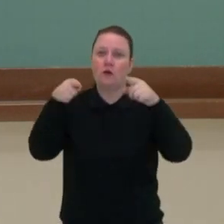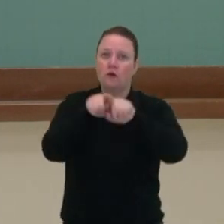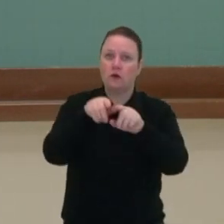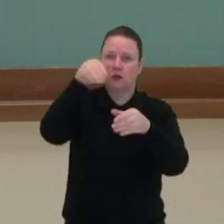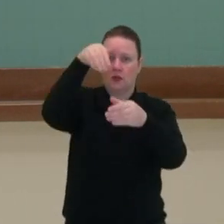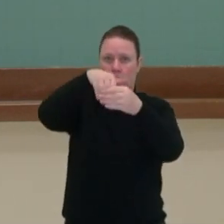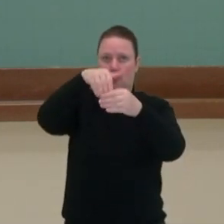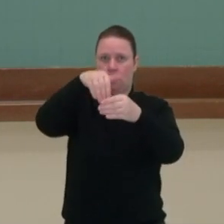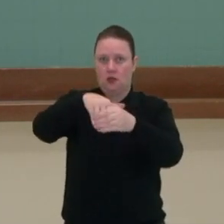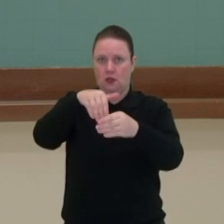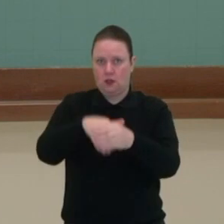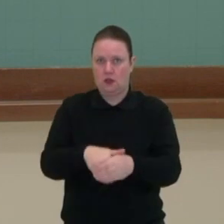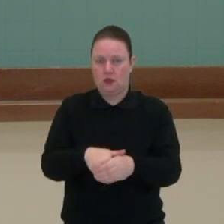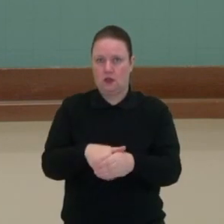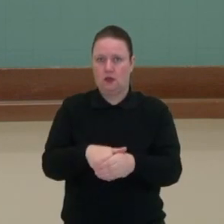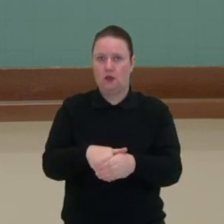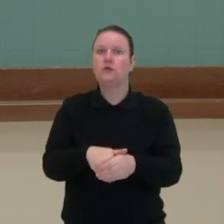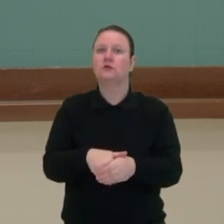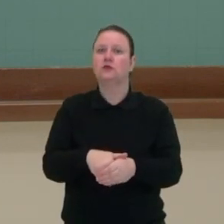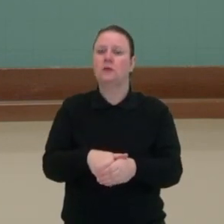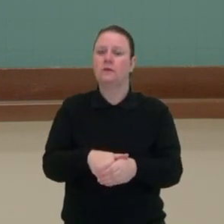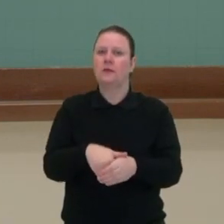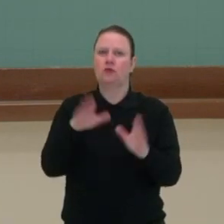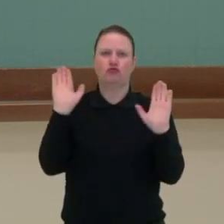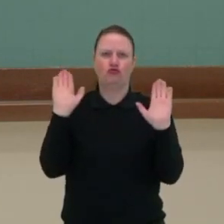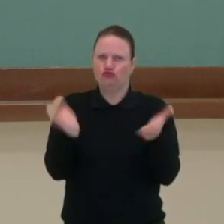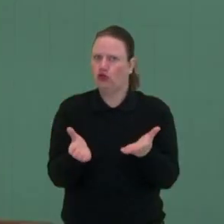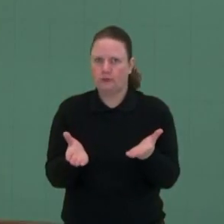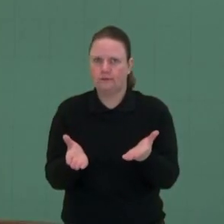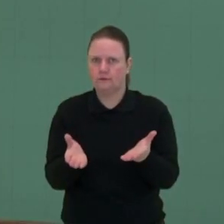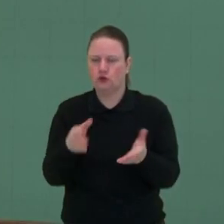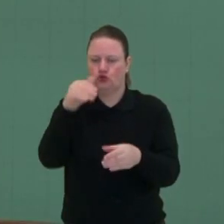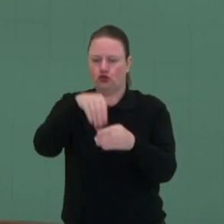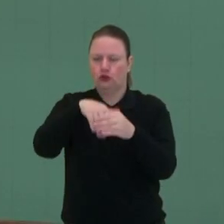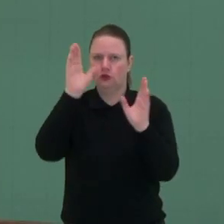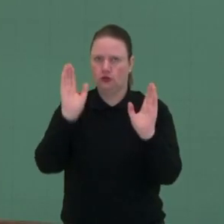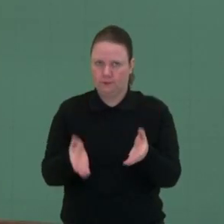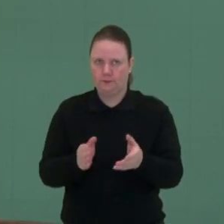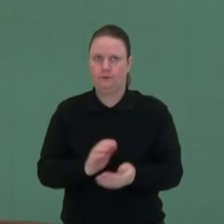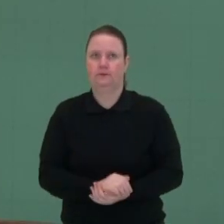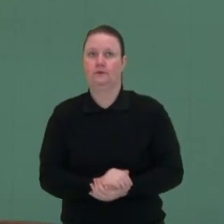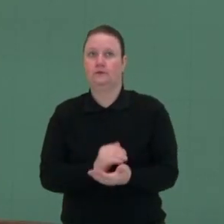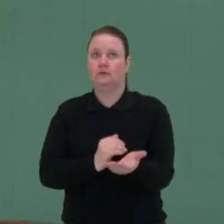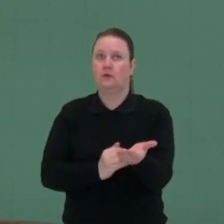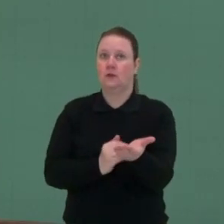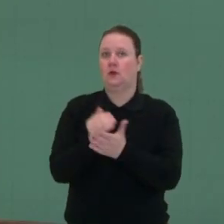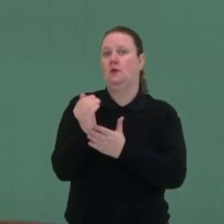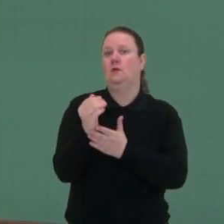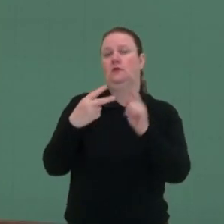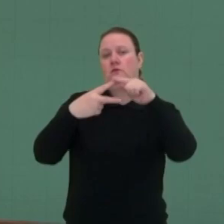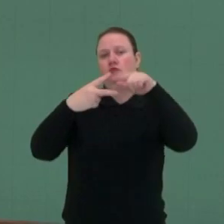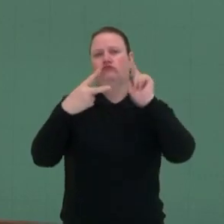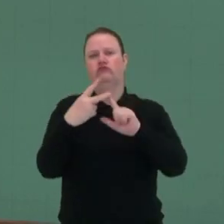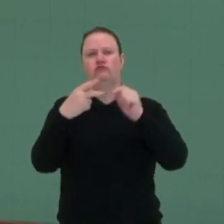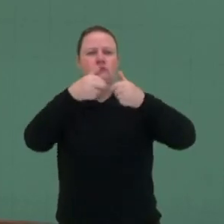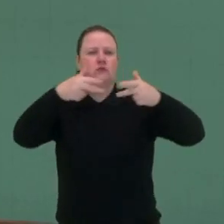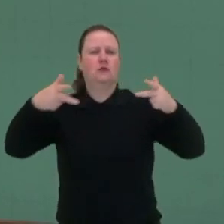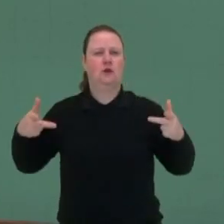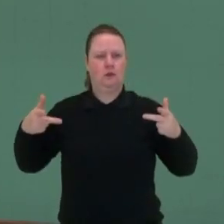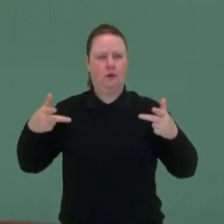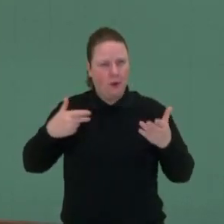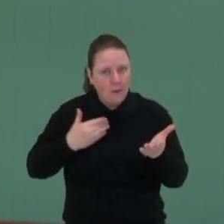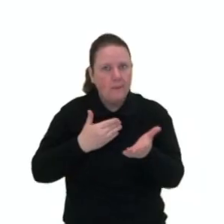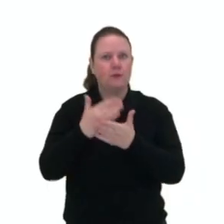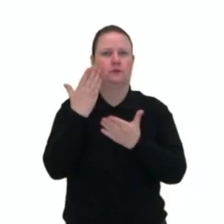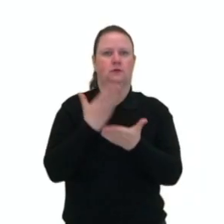eleições diretas para presidente. Mas para a gente começar, duas questões iniciais para você entrar no clima da